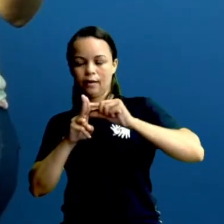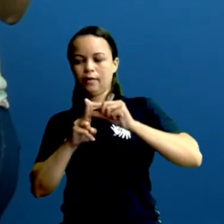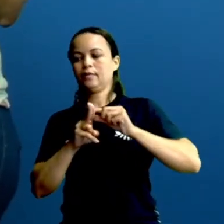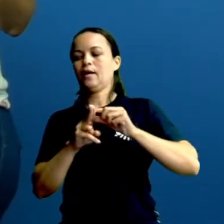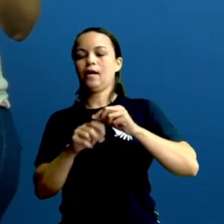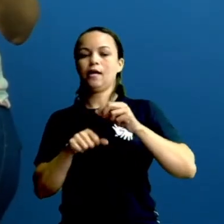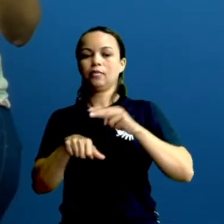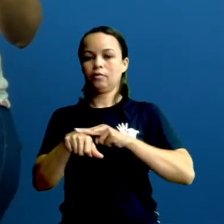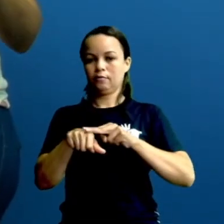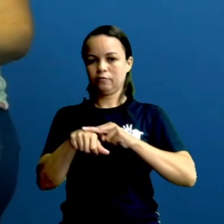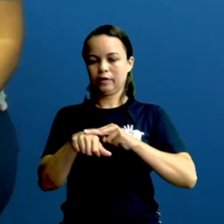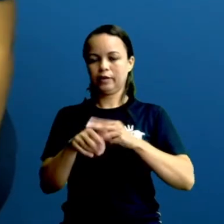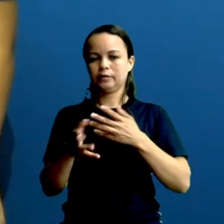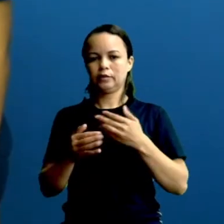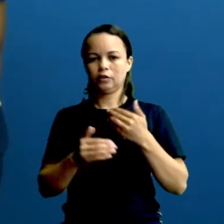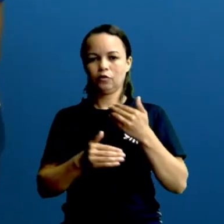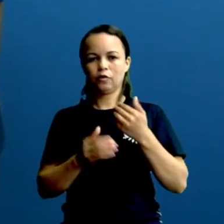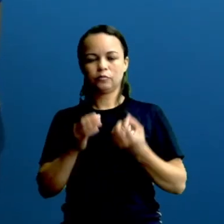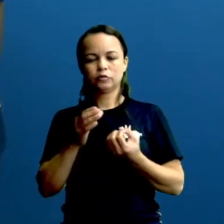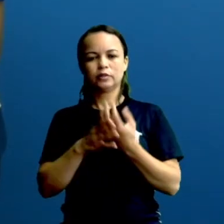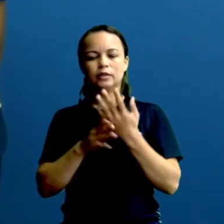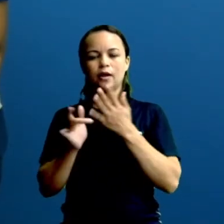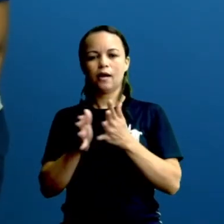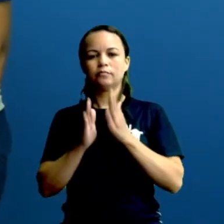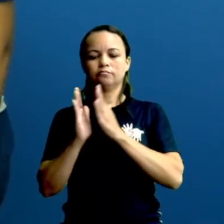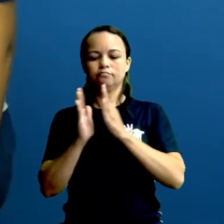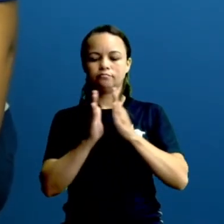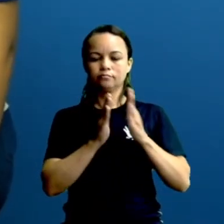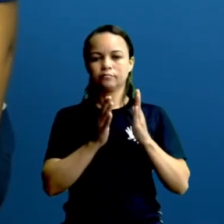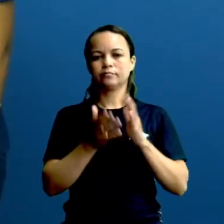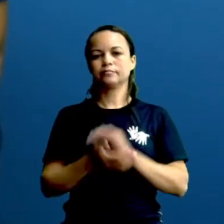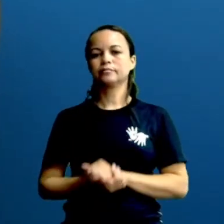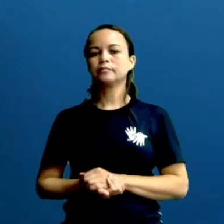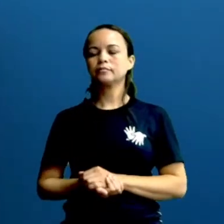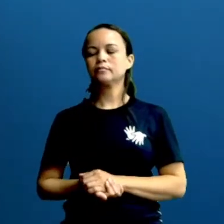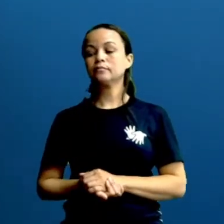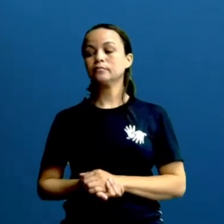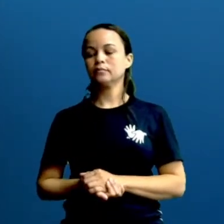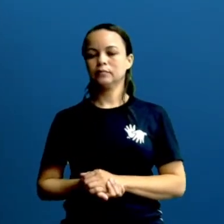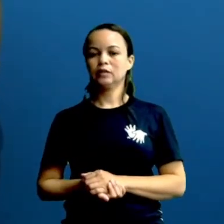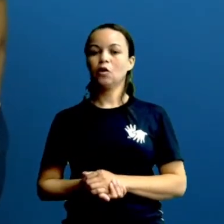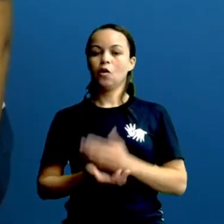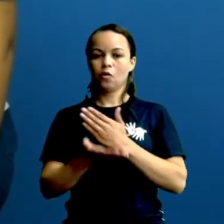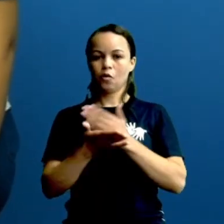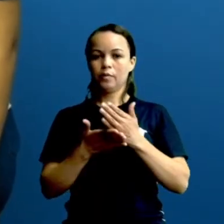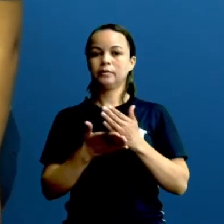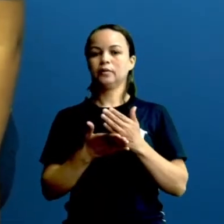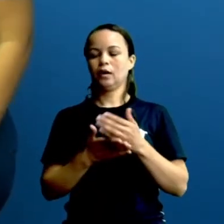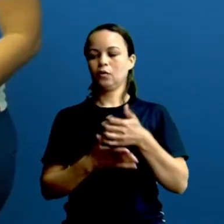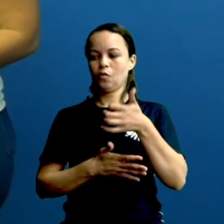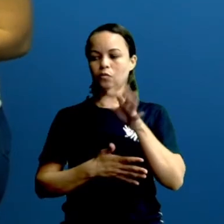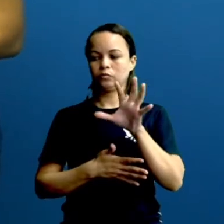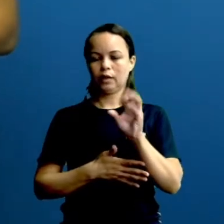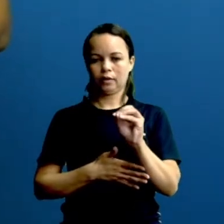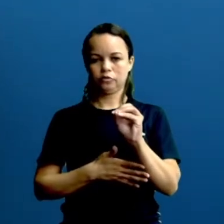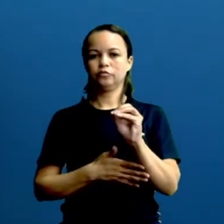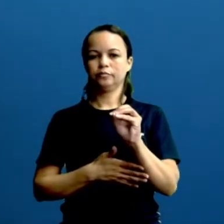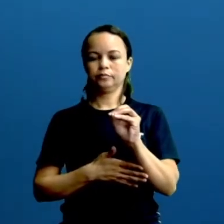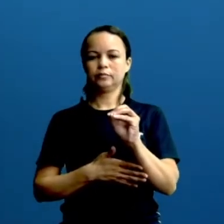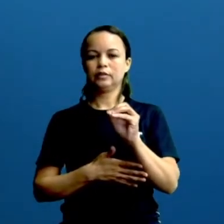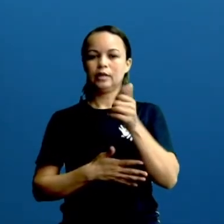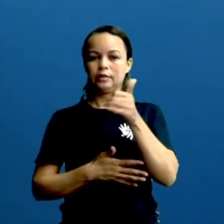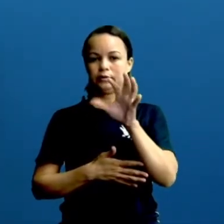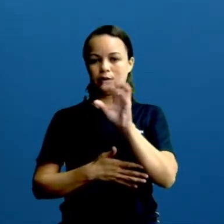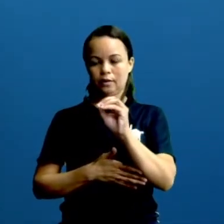vamos fazer a construção dos números no quadro valor lugar. Vou começar com 10. Então, a gente